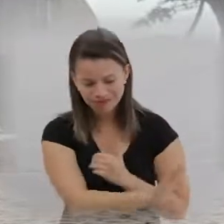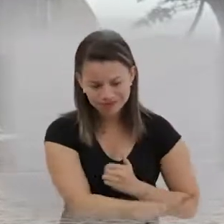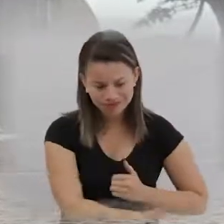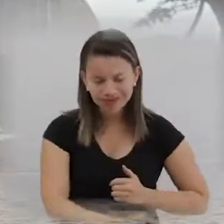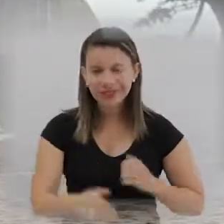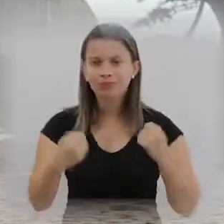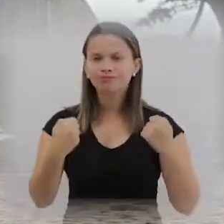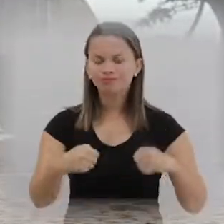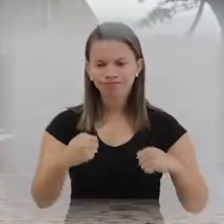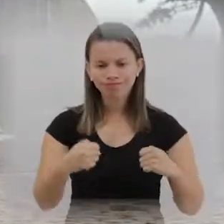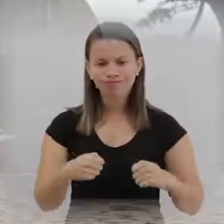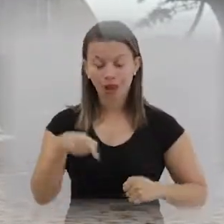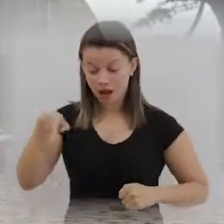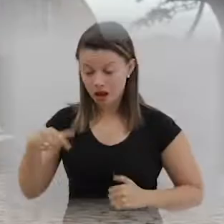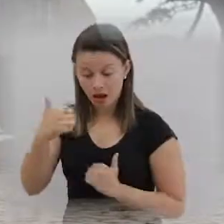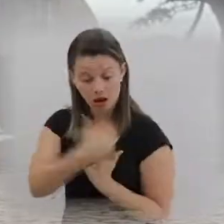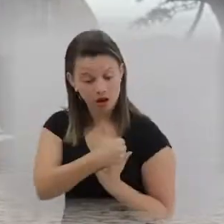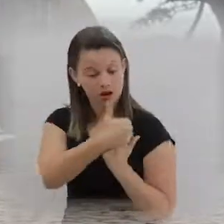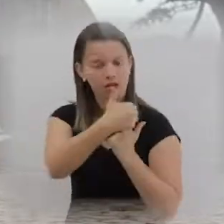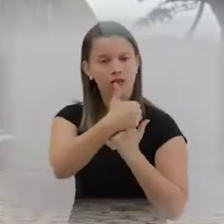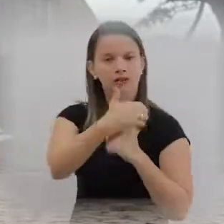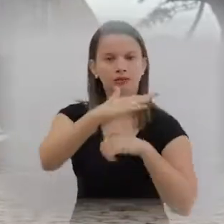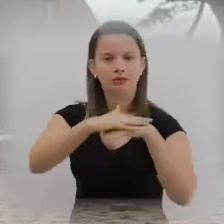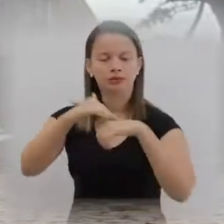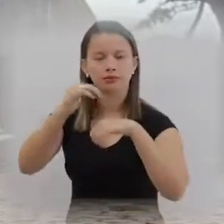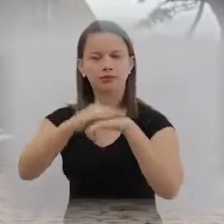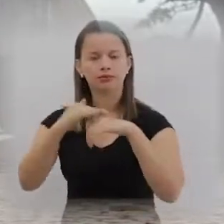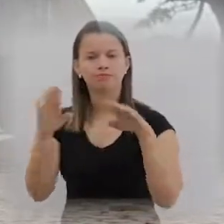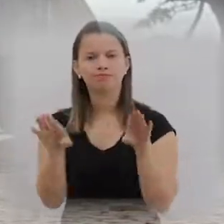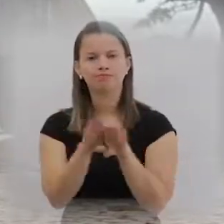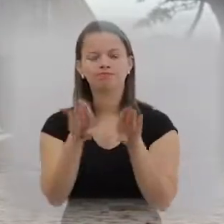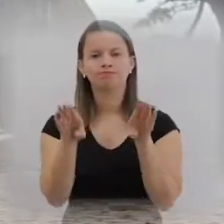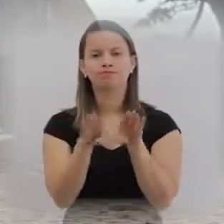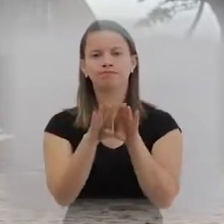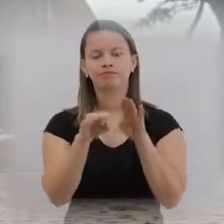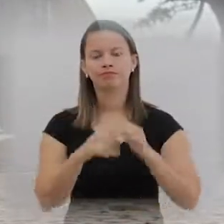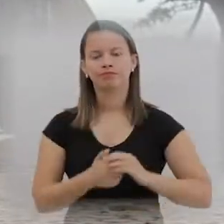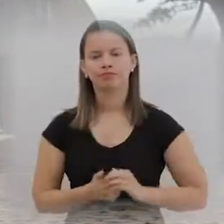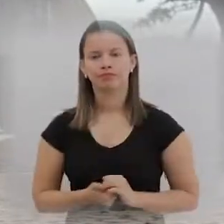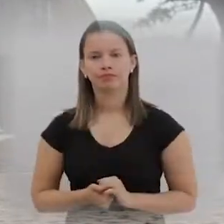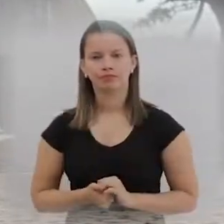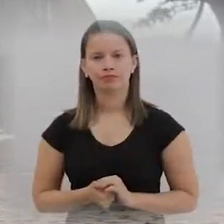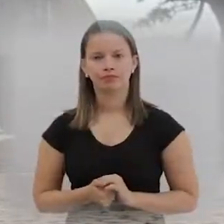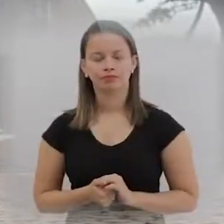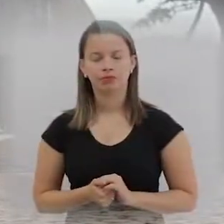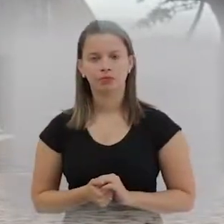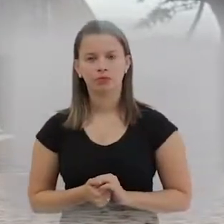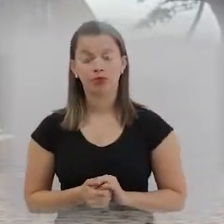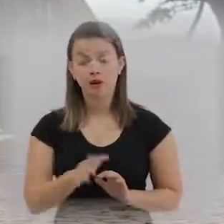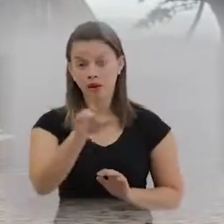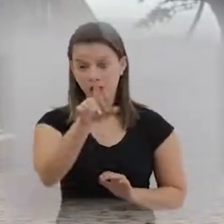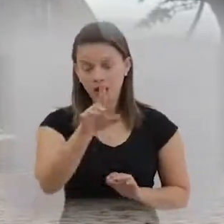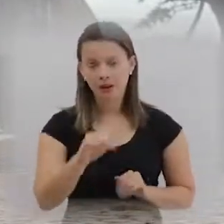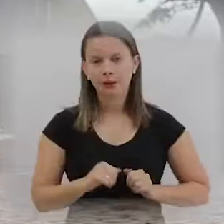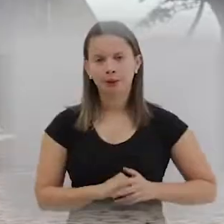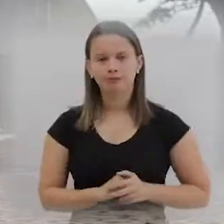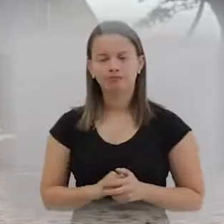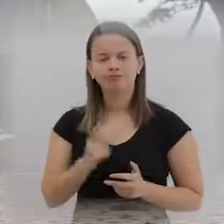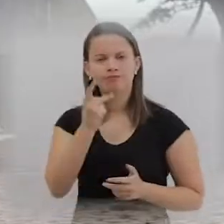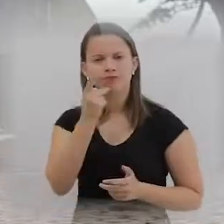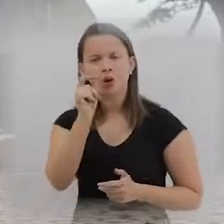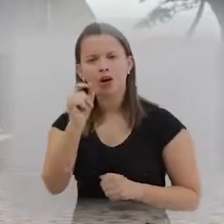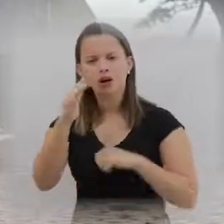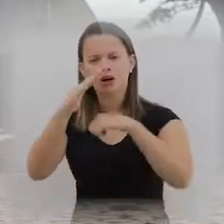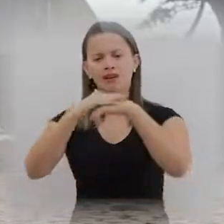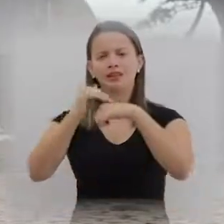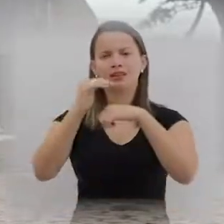precisa de apoio, de carinho. Quando você começa a falar em